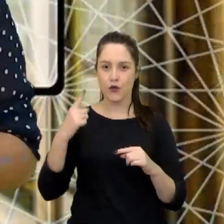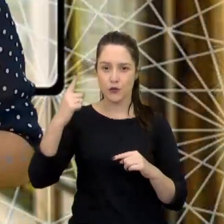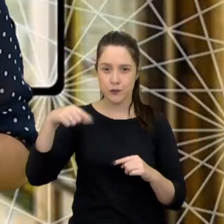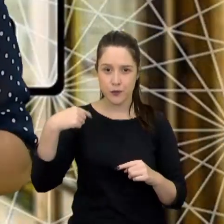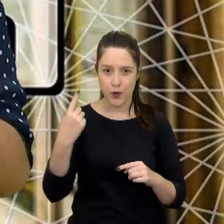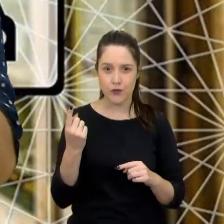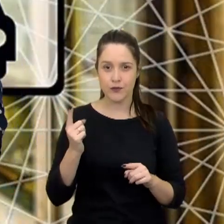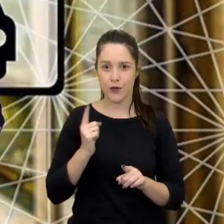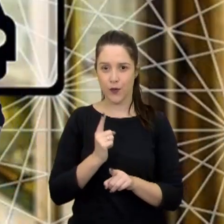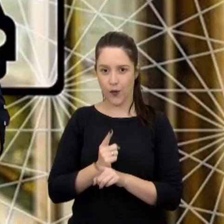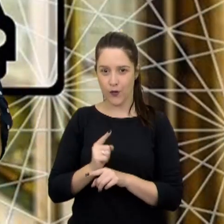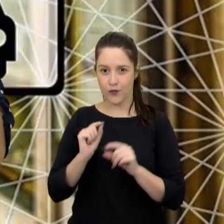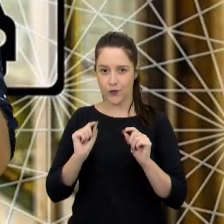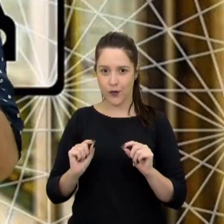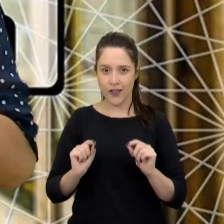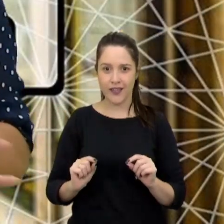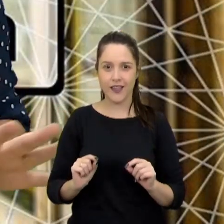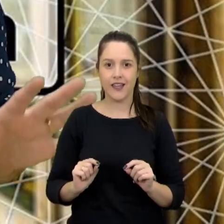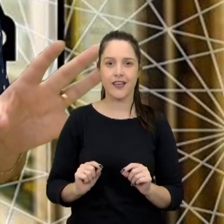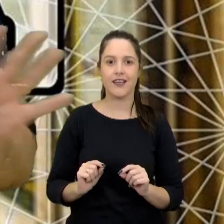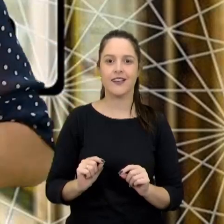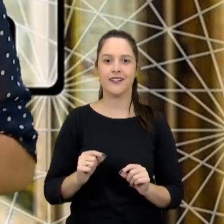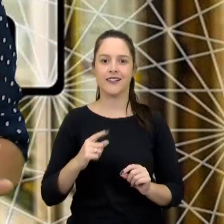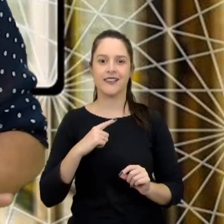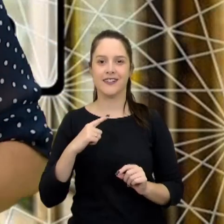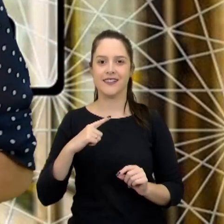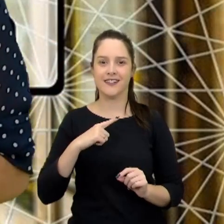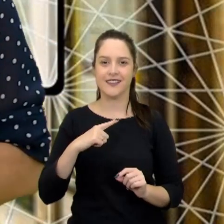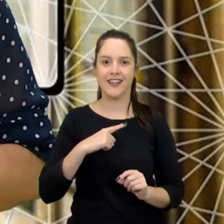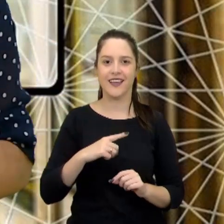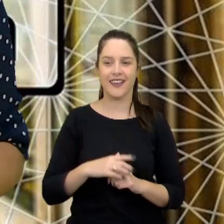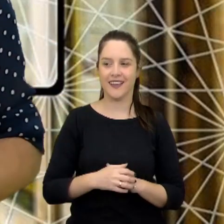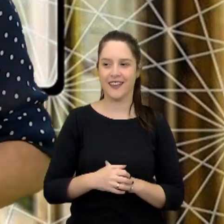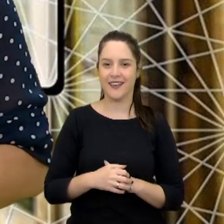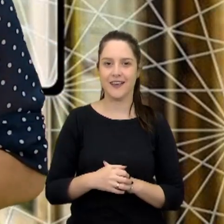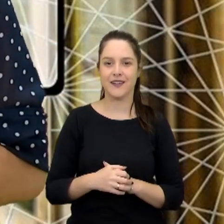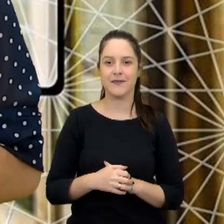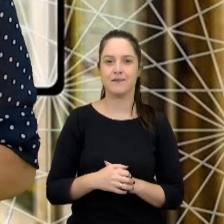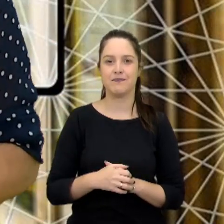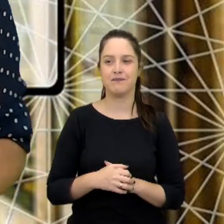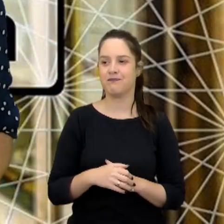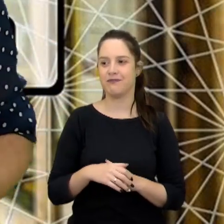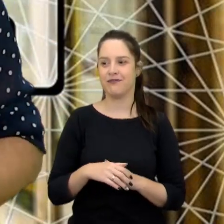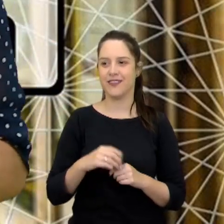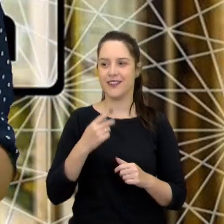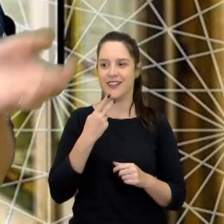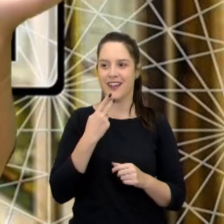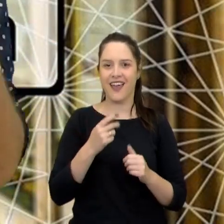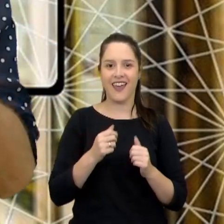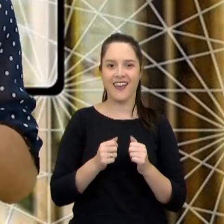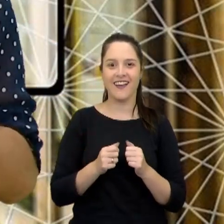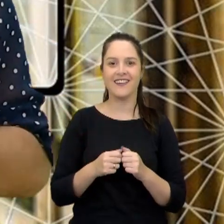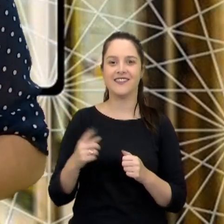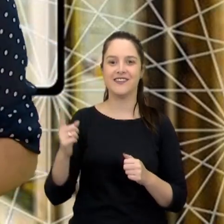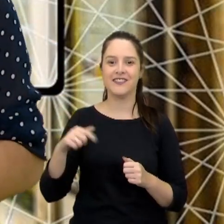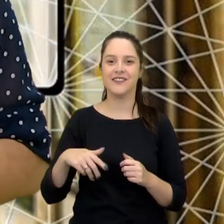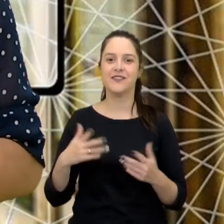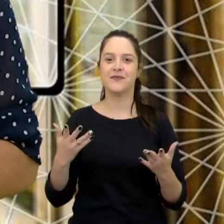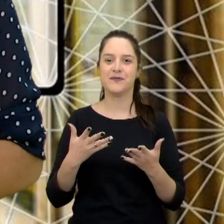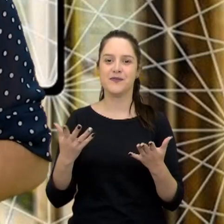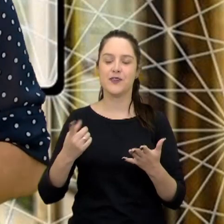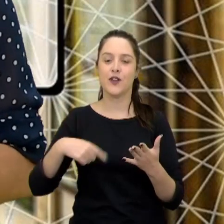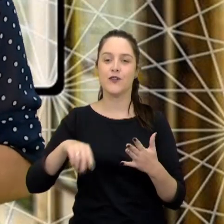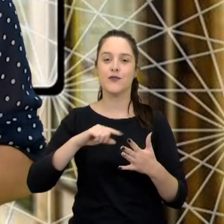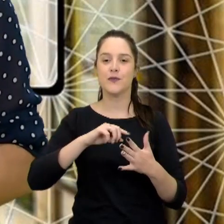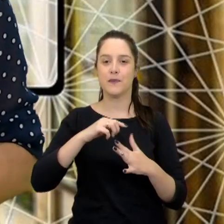assunto é memes, então vocês já podem preparar então já tá criando aí. Memes, já tem... É isso aí. A gente tá aqui para isso, né? Pra produzir. Exatamente. Isso mesmo. Então, olha só, nossos